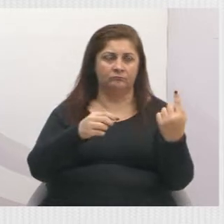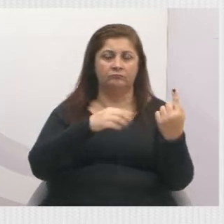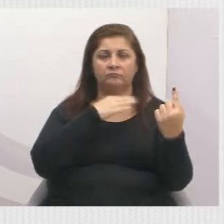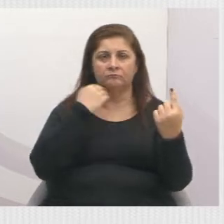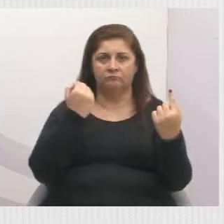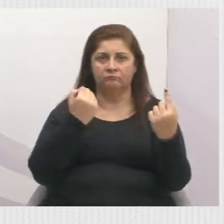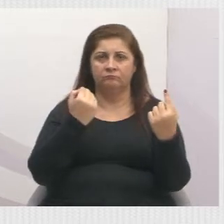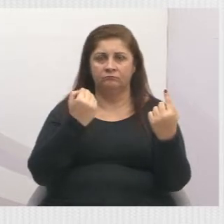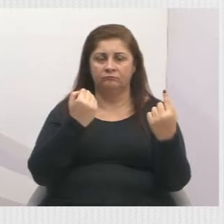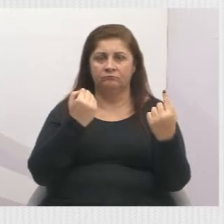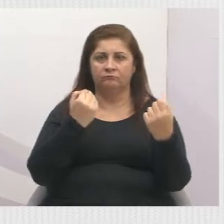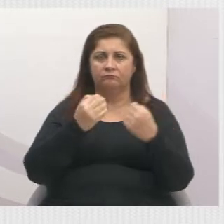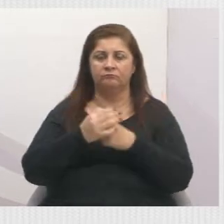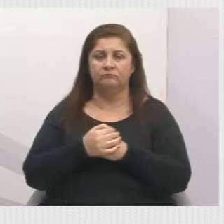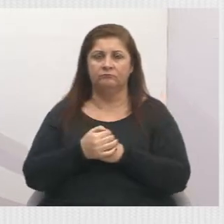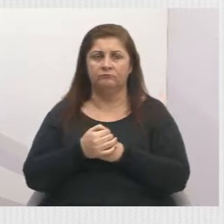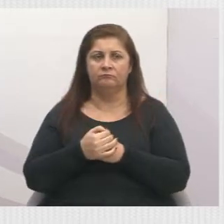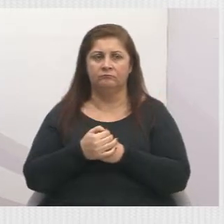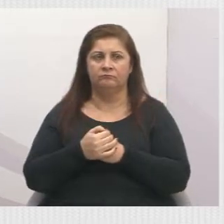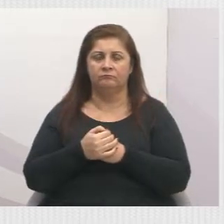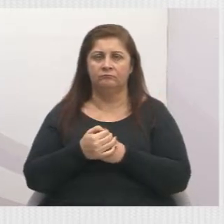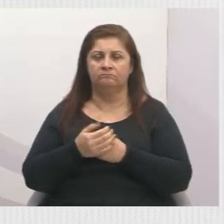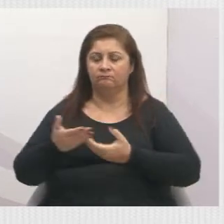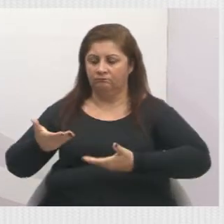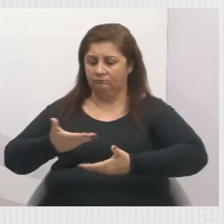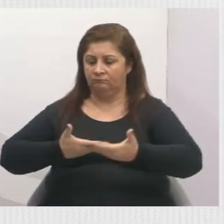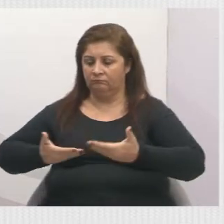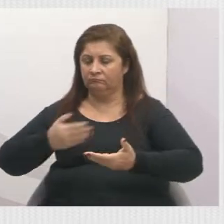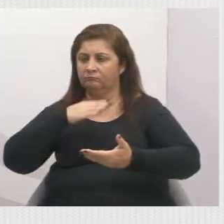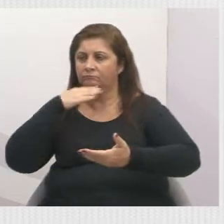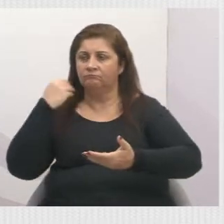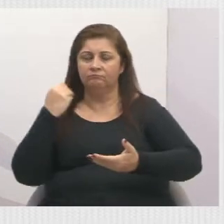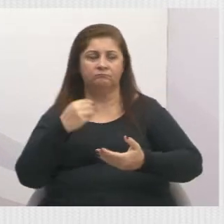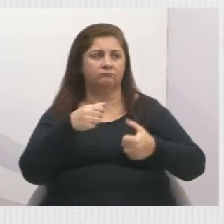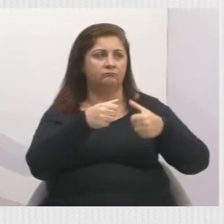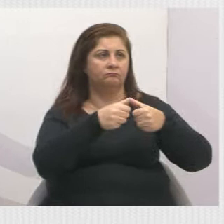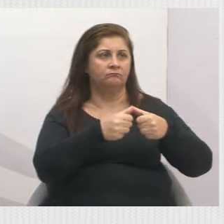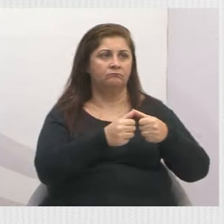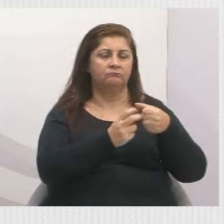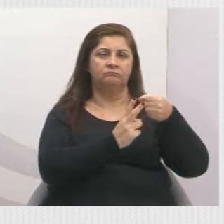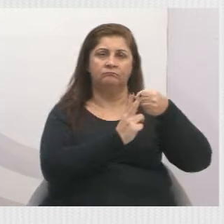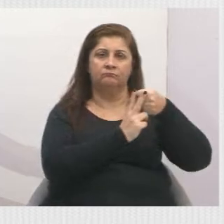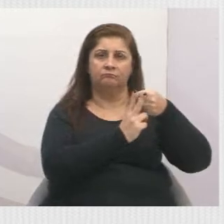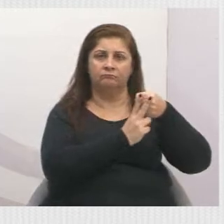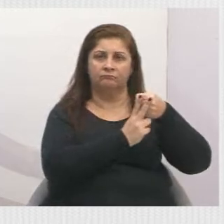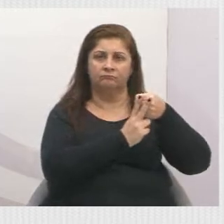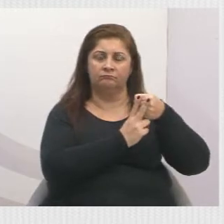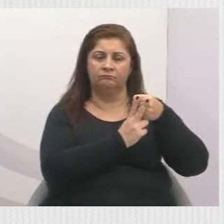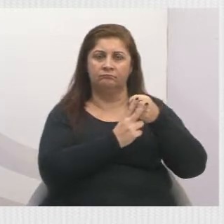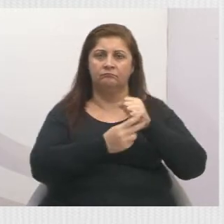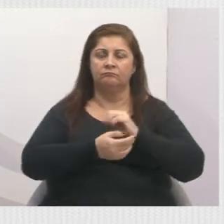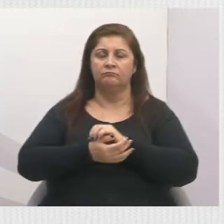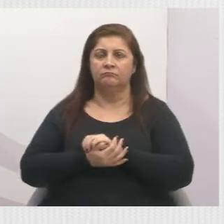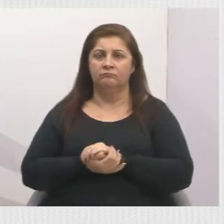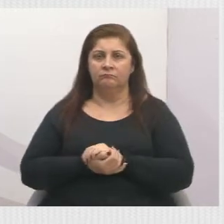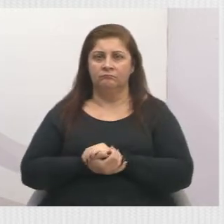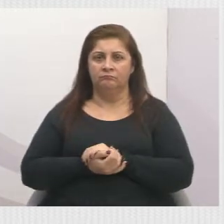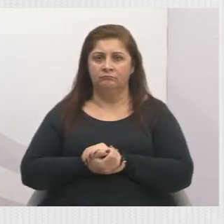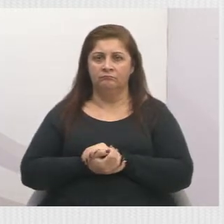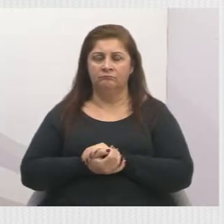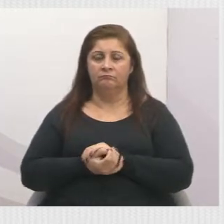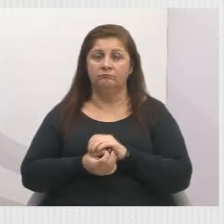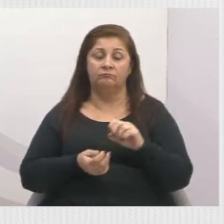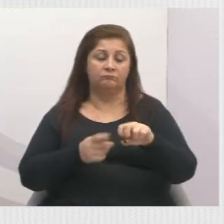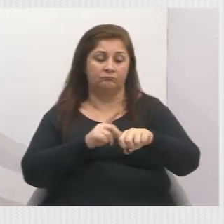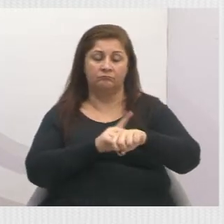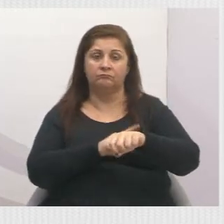tendo um servidor, o servidor faleceu, deixou a viúva, companheiro ou companheira. Dependendo do